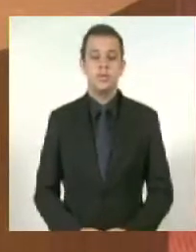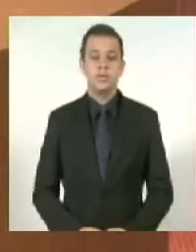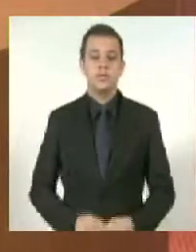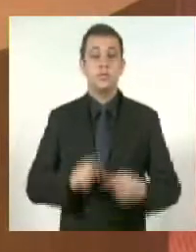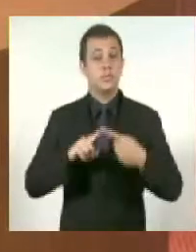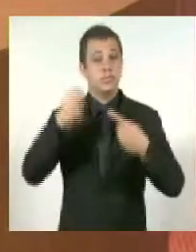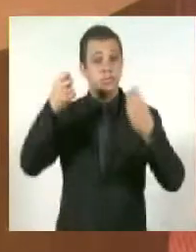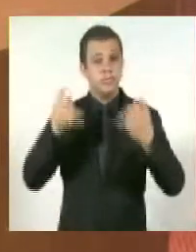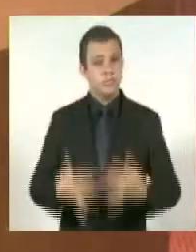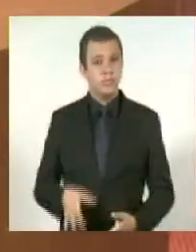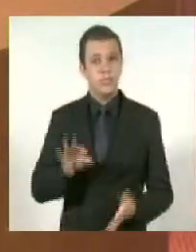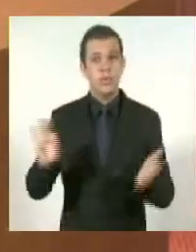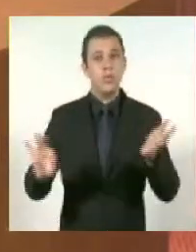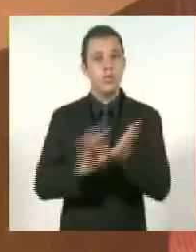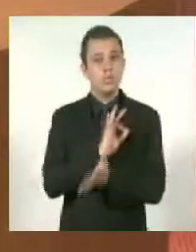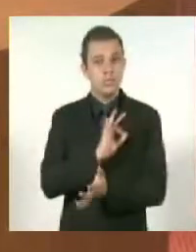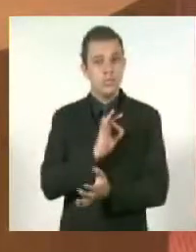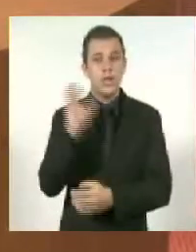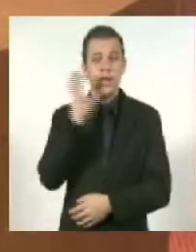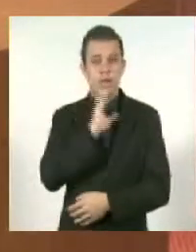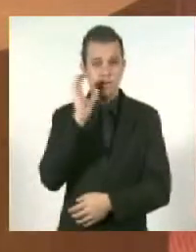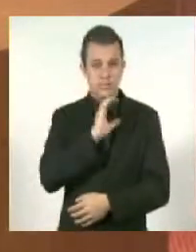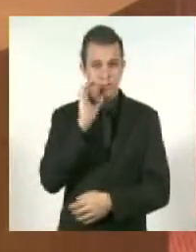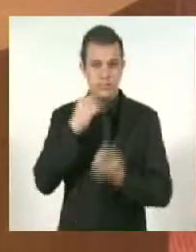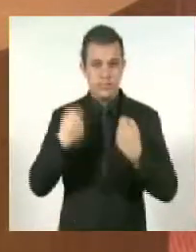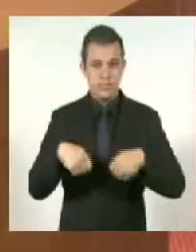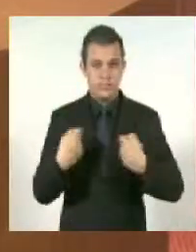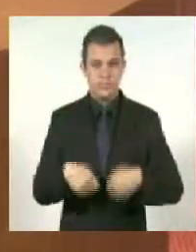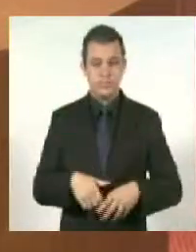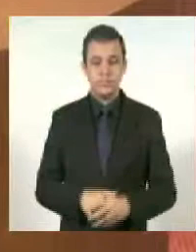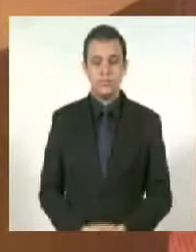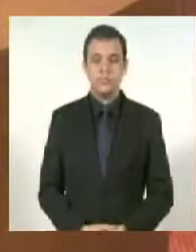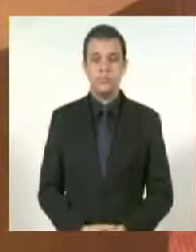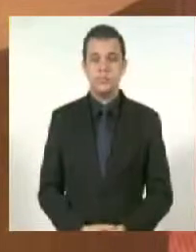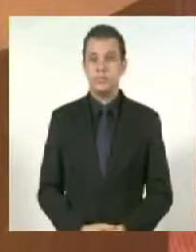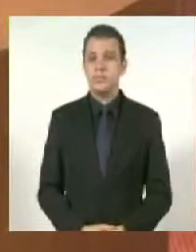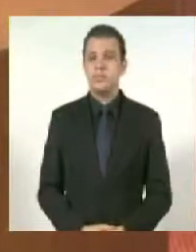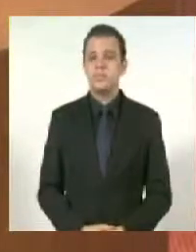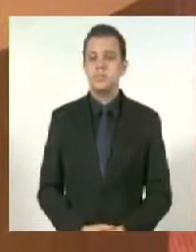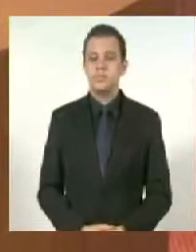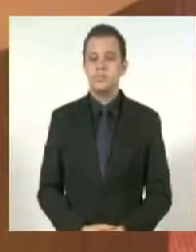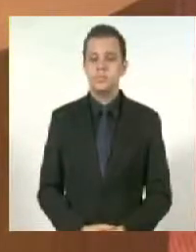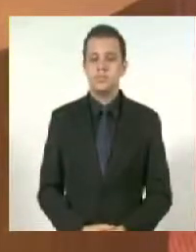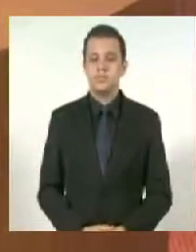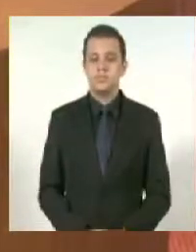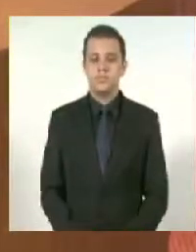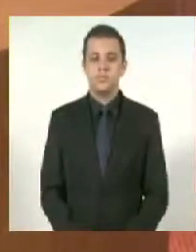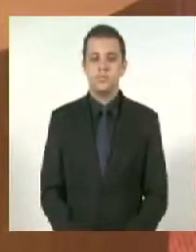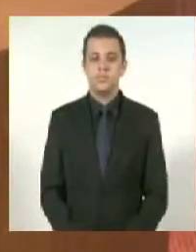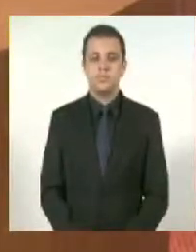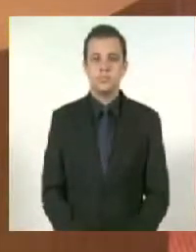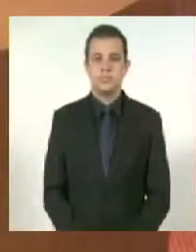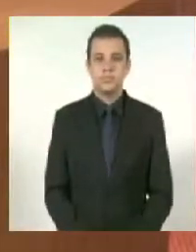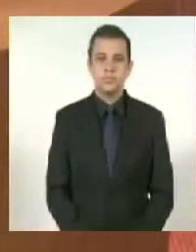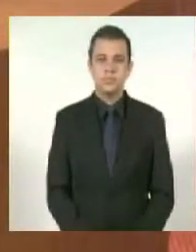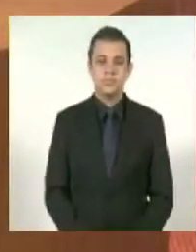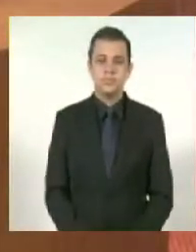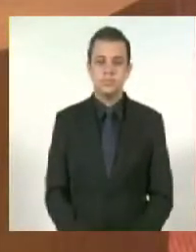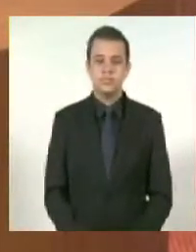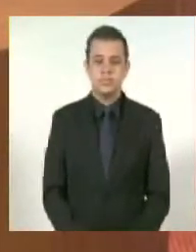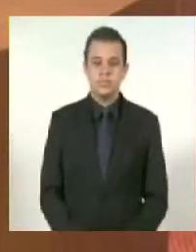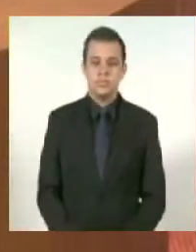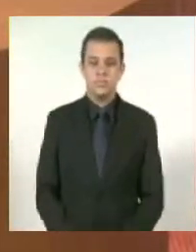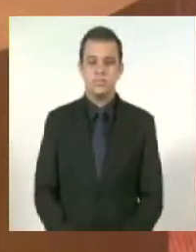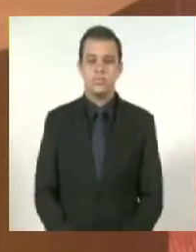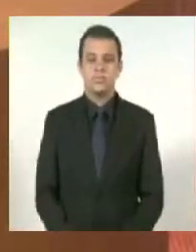aos contratos, às contratações emergenciais. E, de fato, nós, da antiga